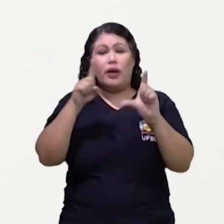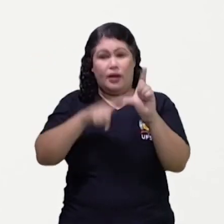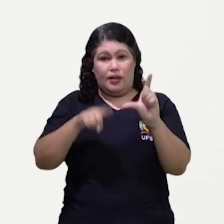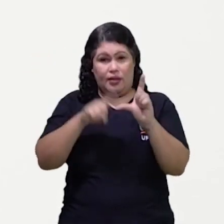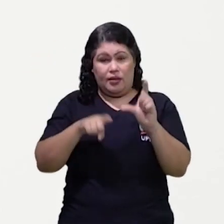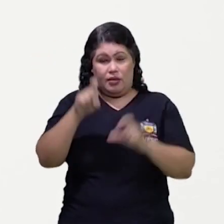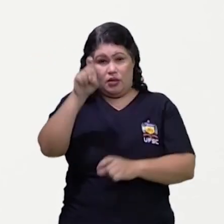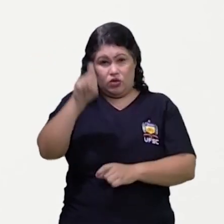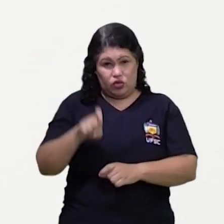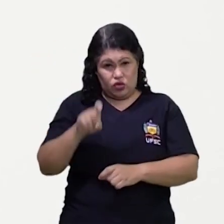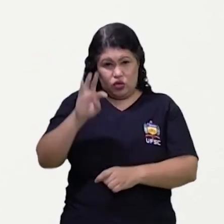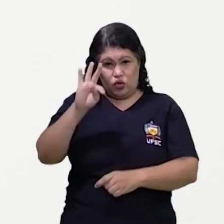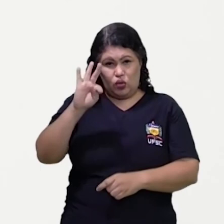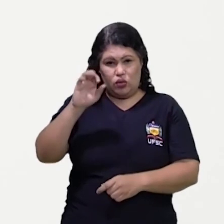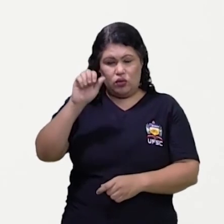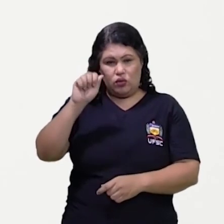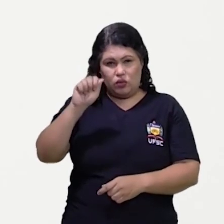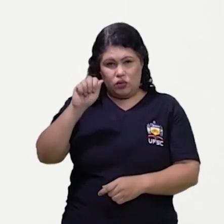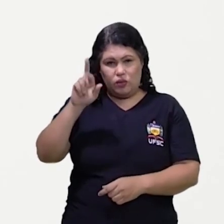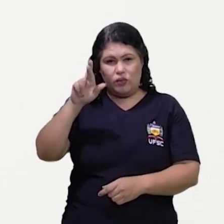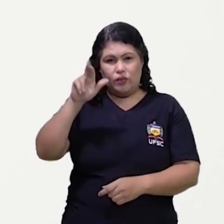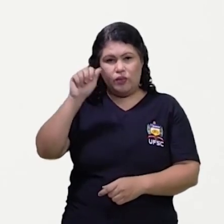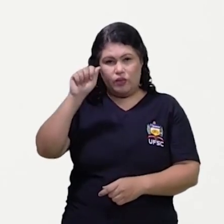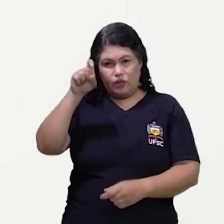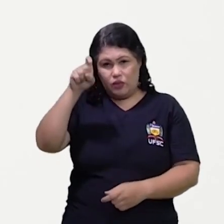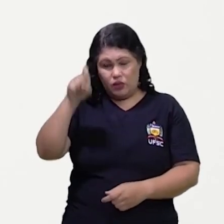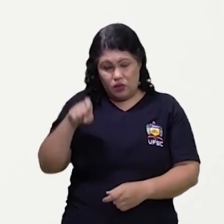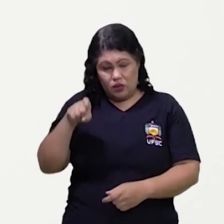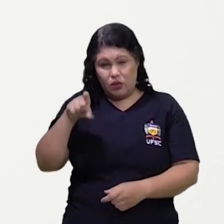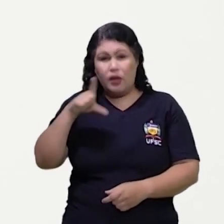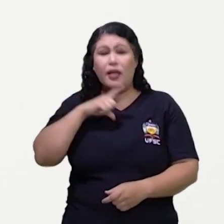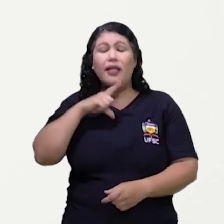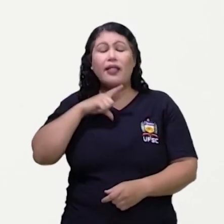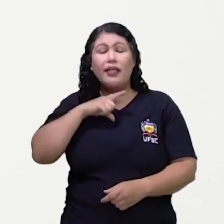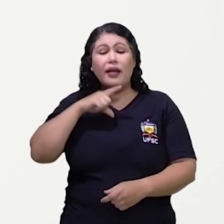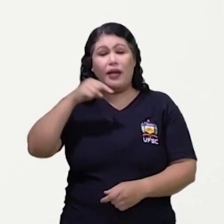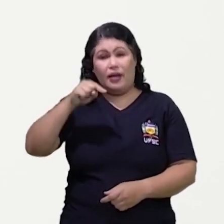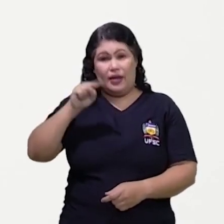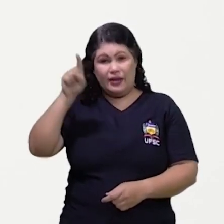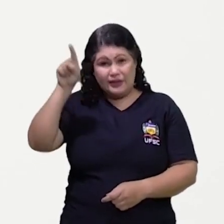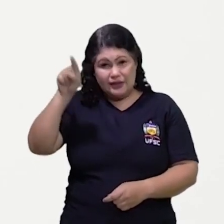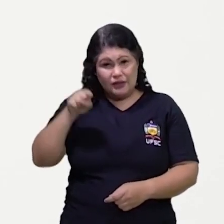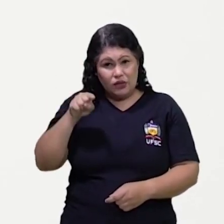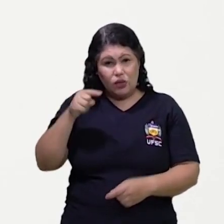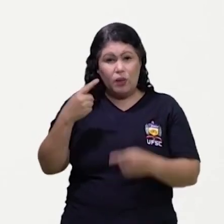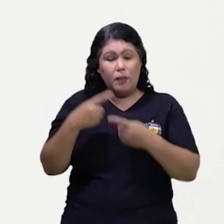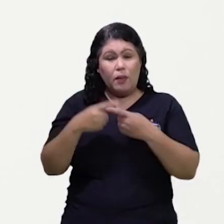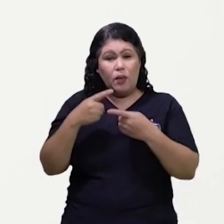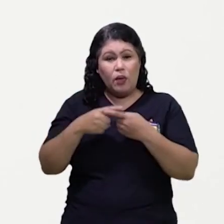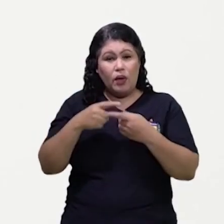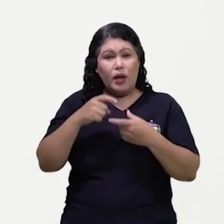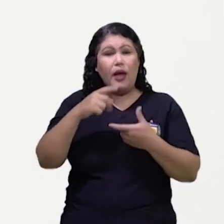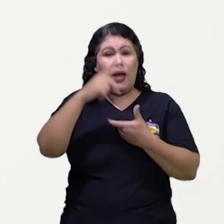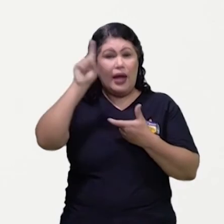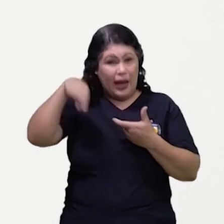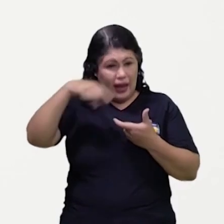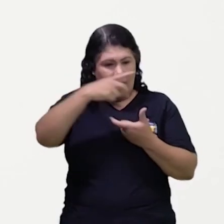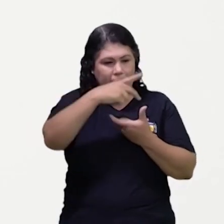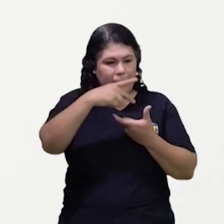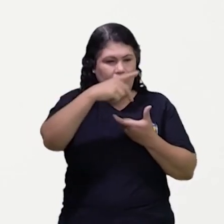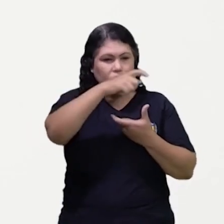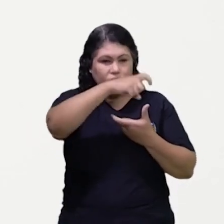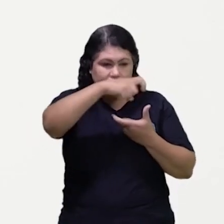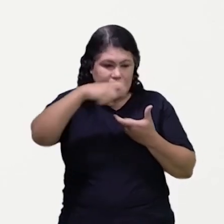palavra tórax, ela é o quê? Ela é acentuada porque ela é uma paroxítona terminada em X.